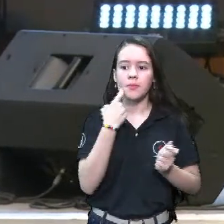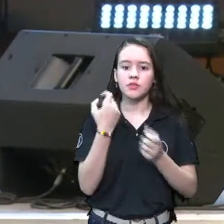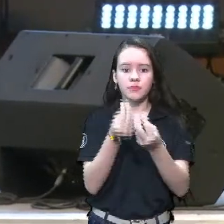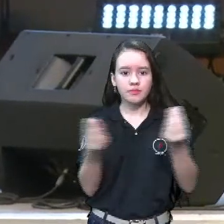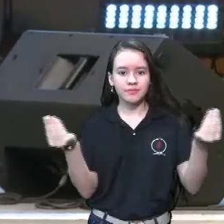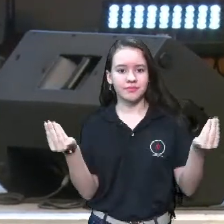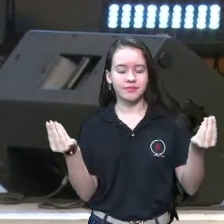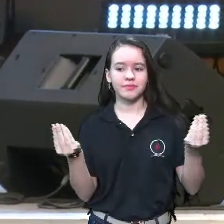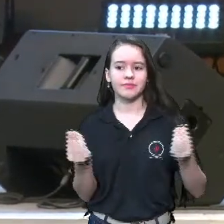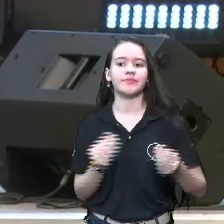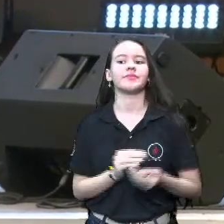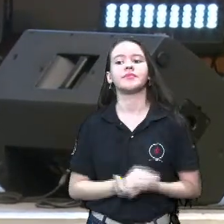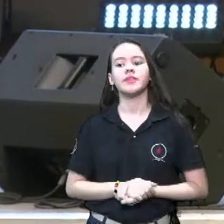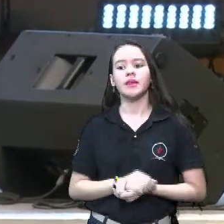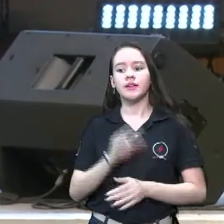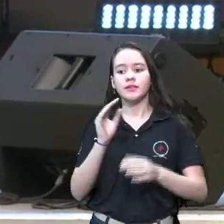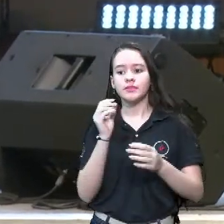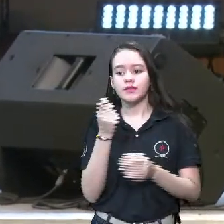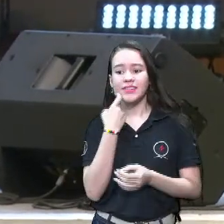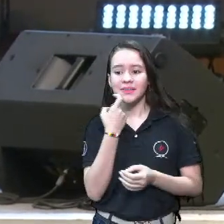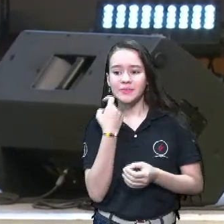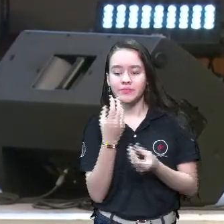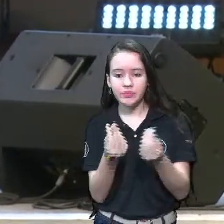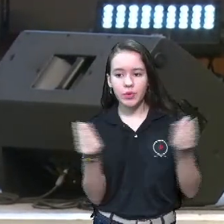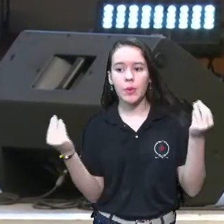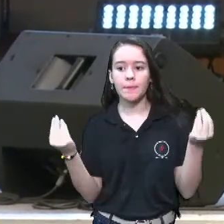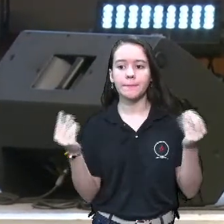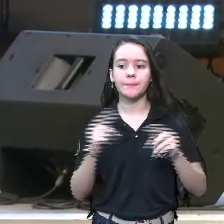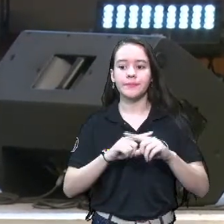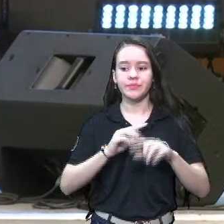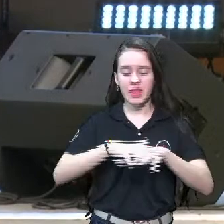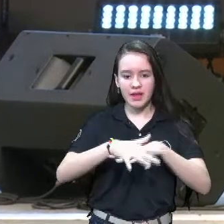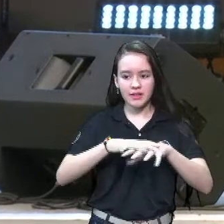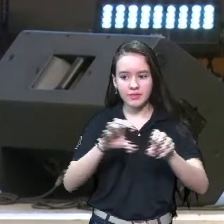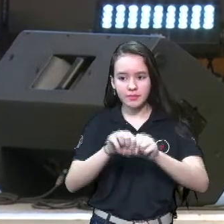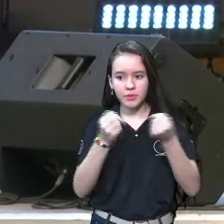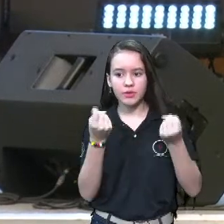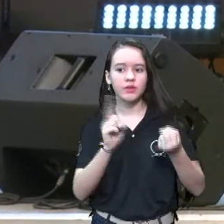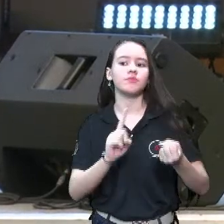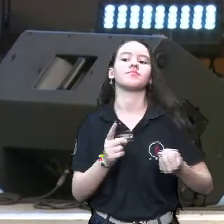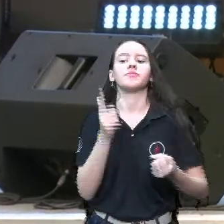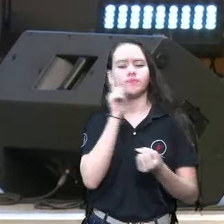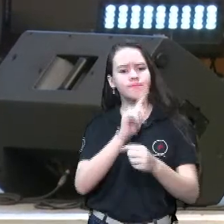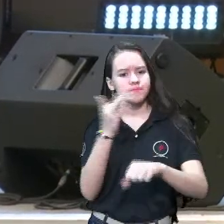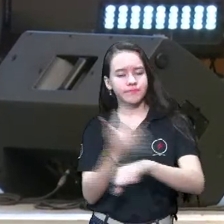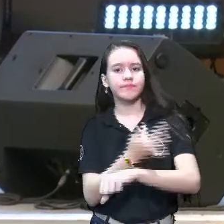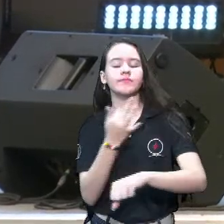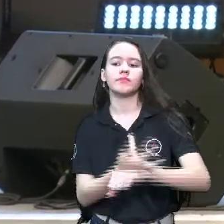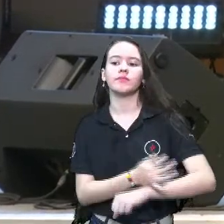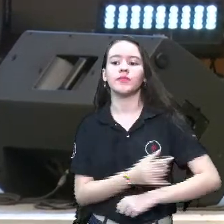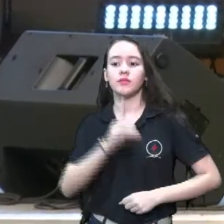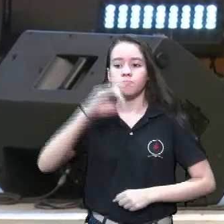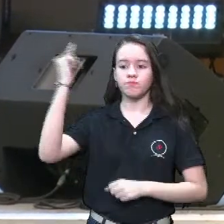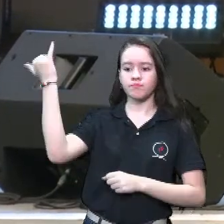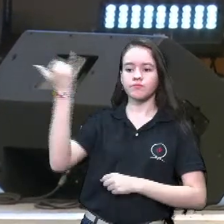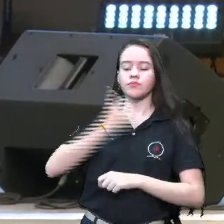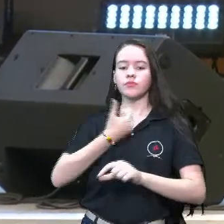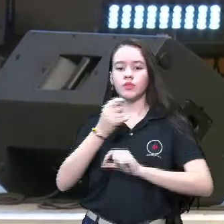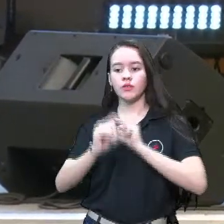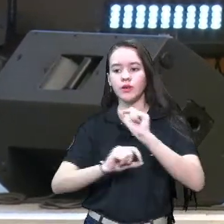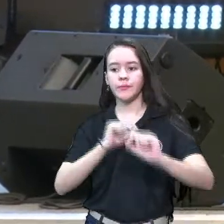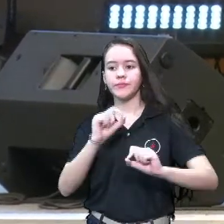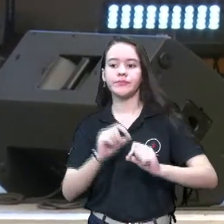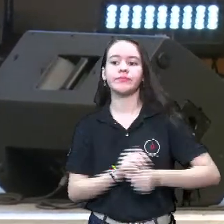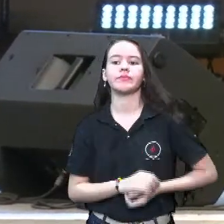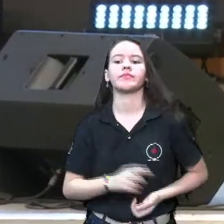mesmo sendo tantos peixes grandes, a rede não se rompeu. Enquanto eu meditava nisso, Deus falou comigo, eu entendi uma coisa. Debaixo de uma